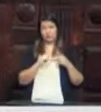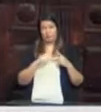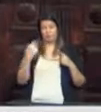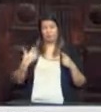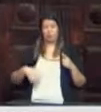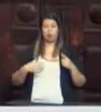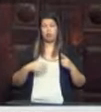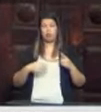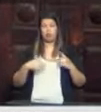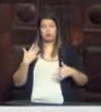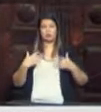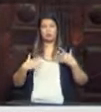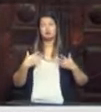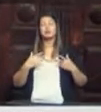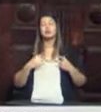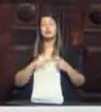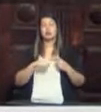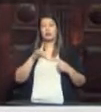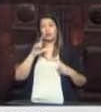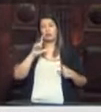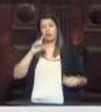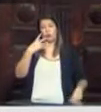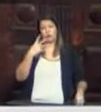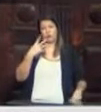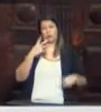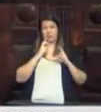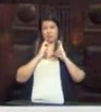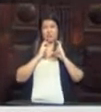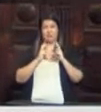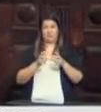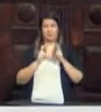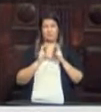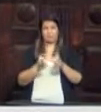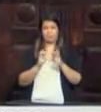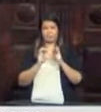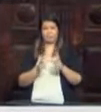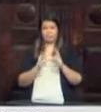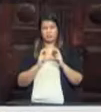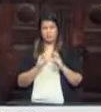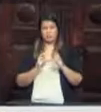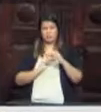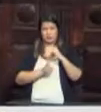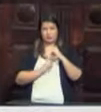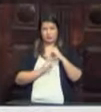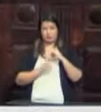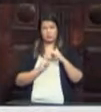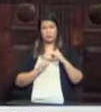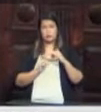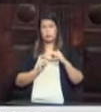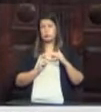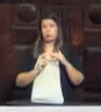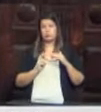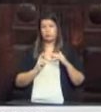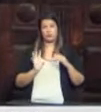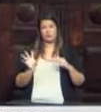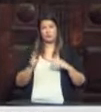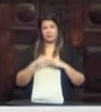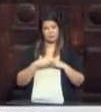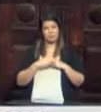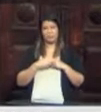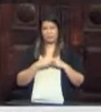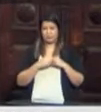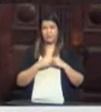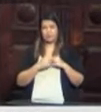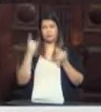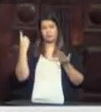que é a questão da linha 4 do metrô. Não cumpriu com aquilo que tinha sido acordado, porque até hoje você não tem o